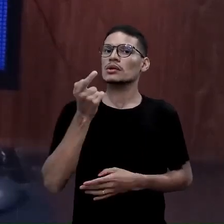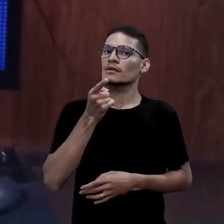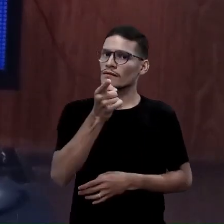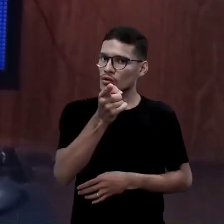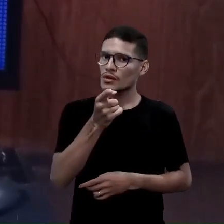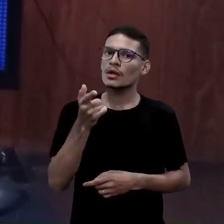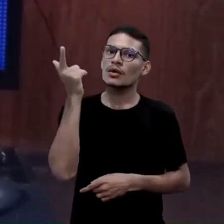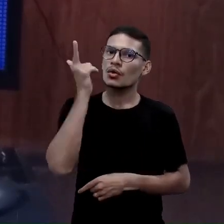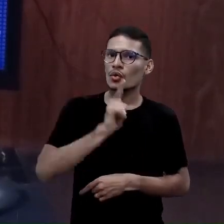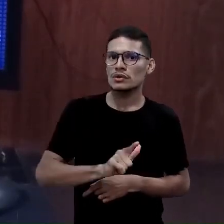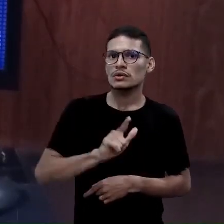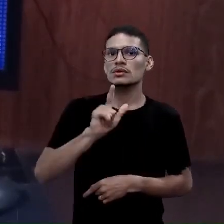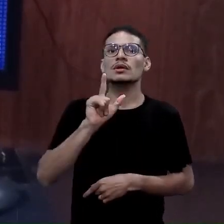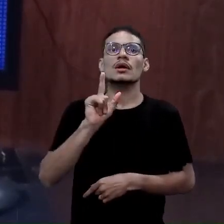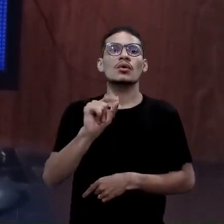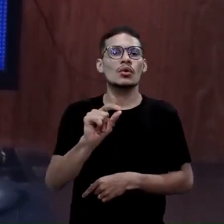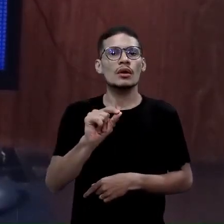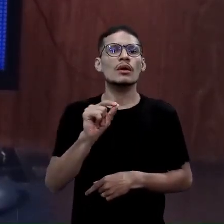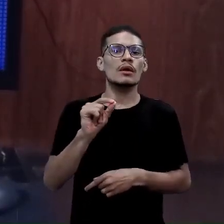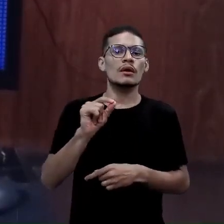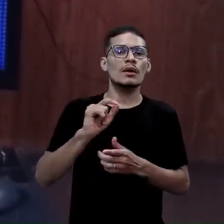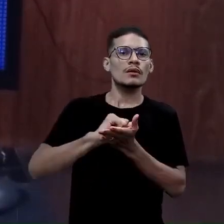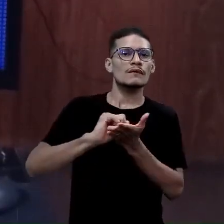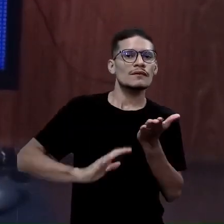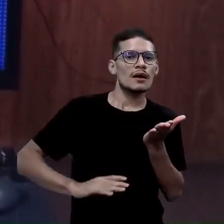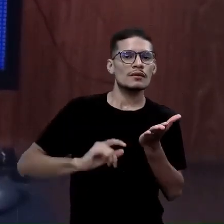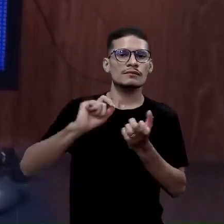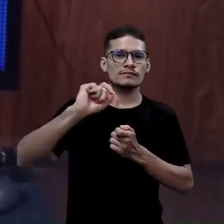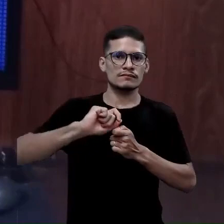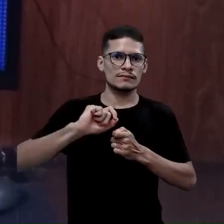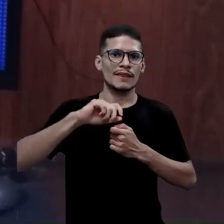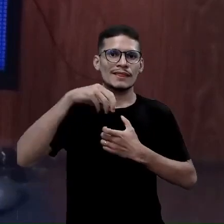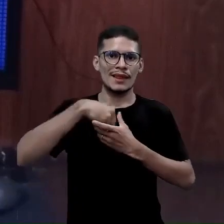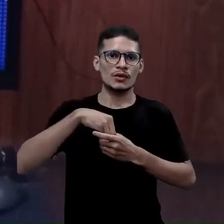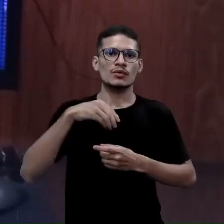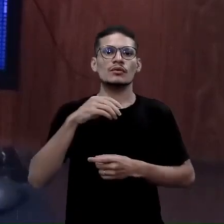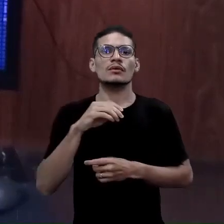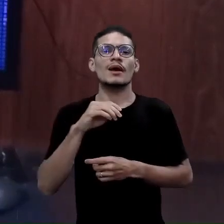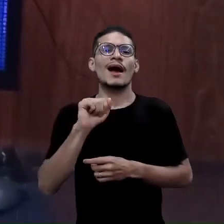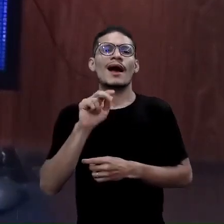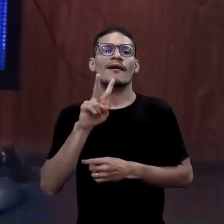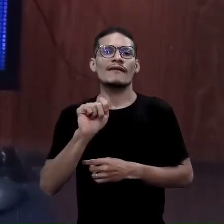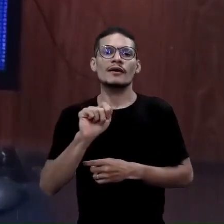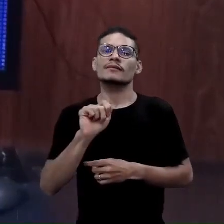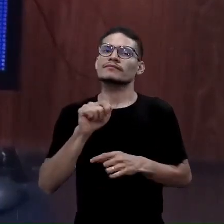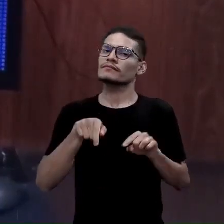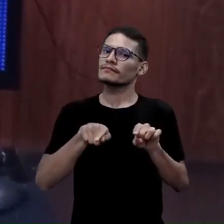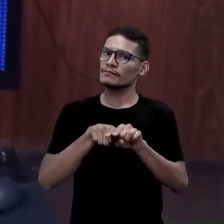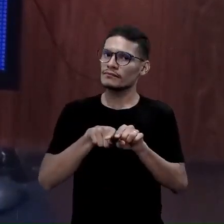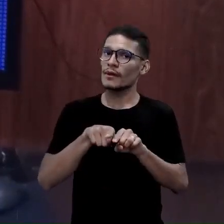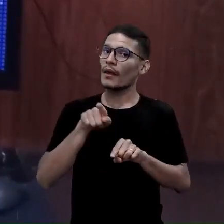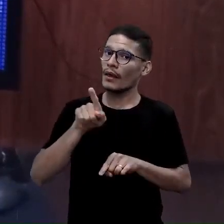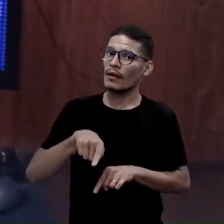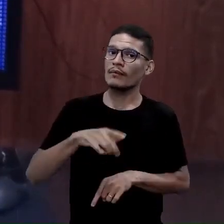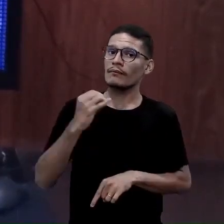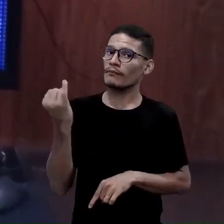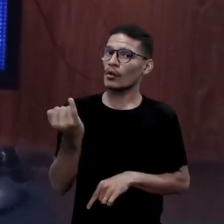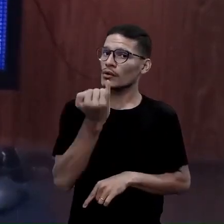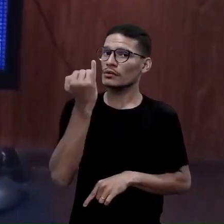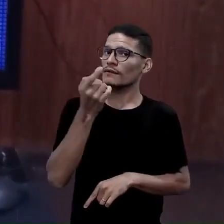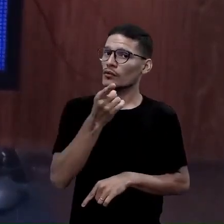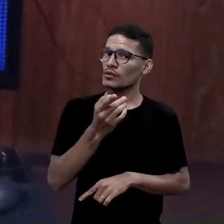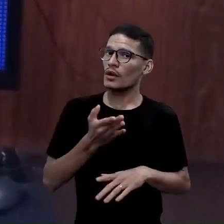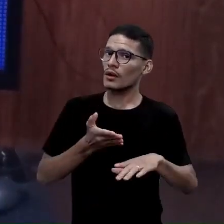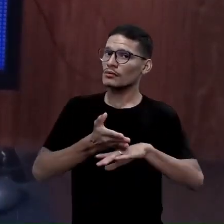as atividades que estão propostas lá no fórum do seu AVA. Bem como é muito importante que você acesse